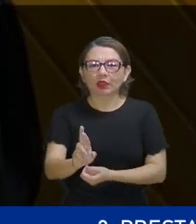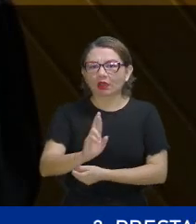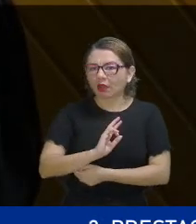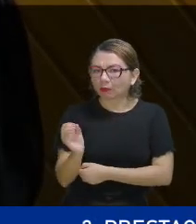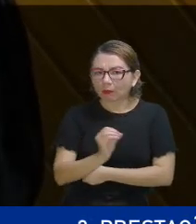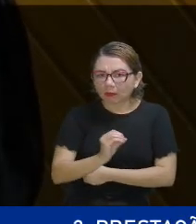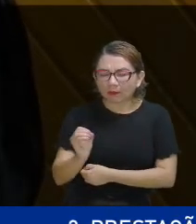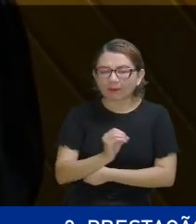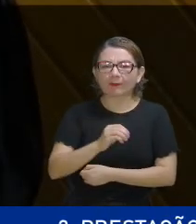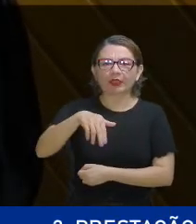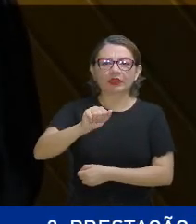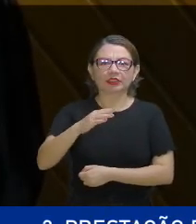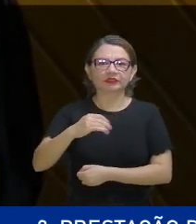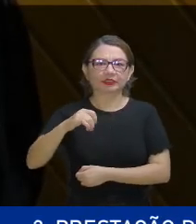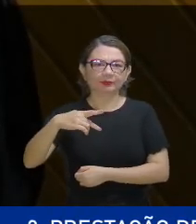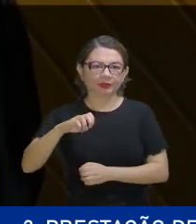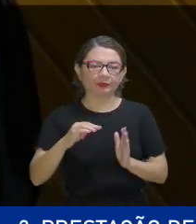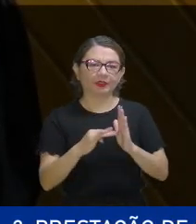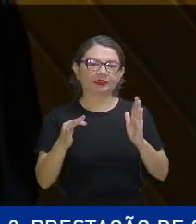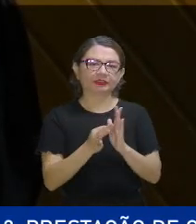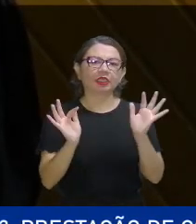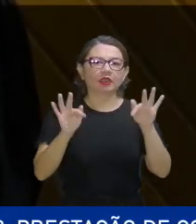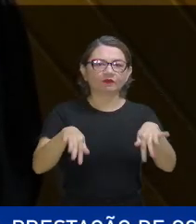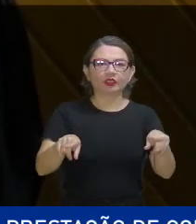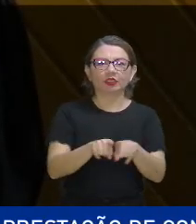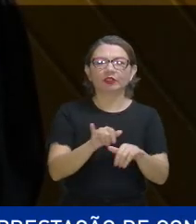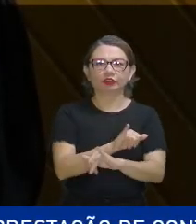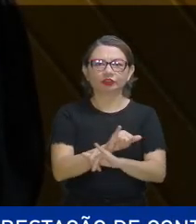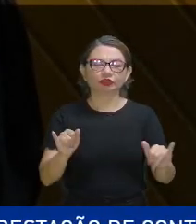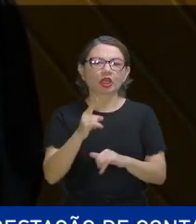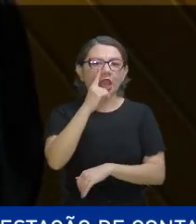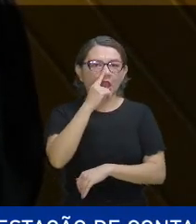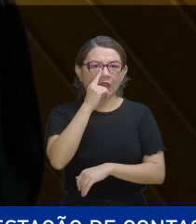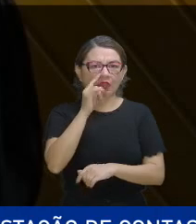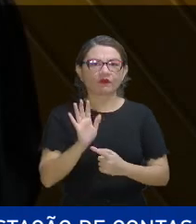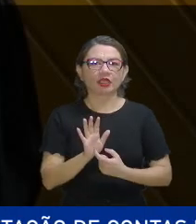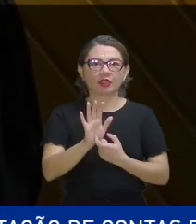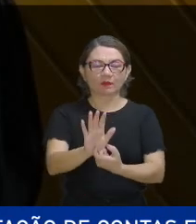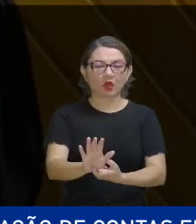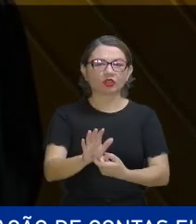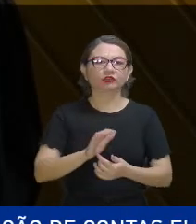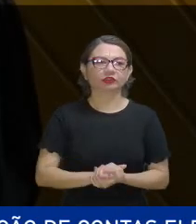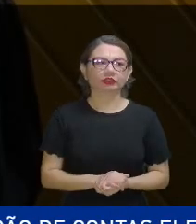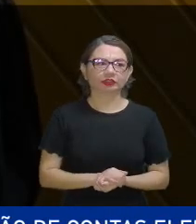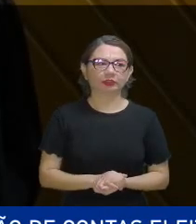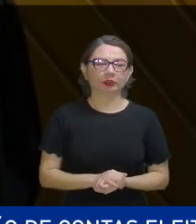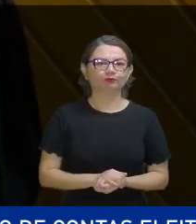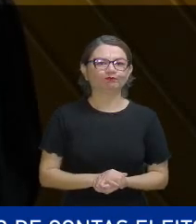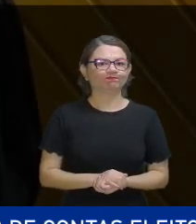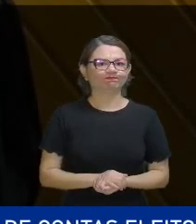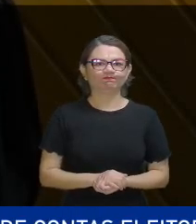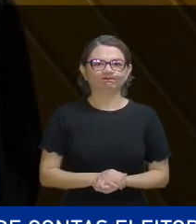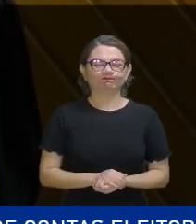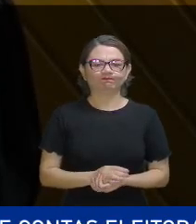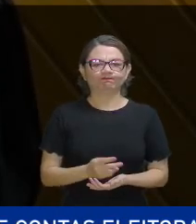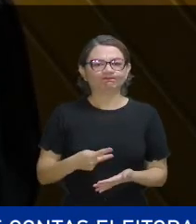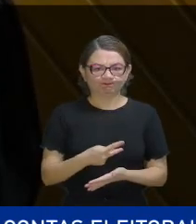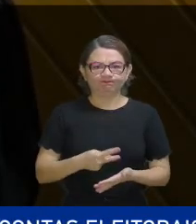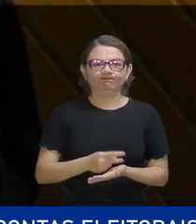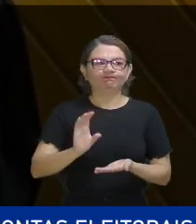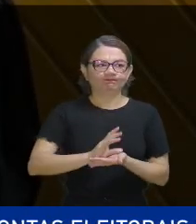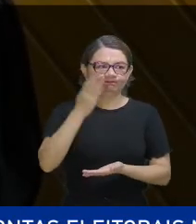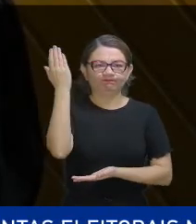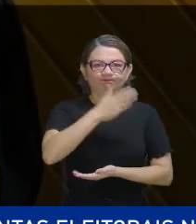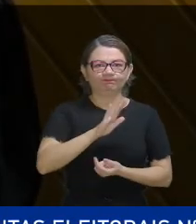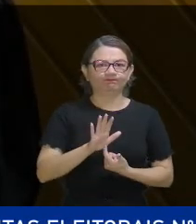resposta, o NACEP emitiu parecer conclusivo, no qual apontou que as falhas remanescentes comprometeram a regularidade das contas. As